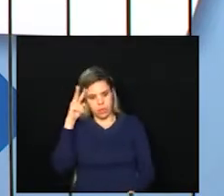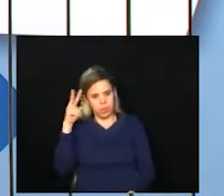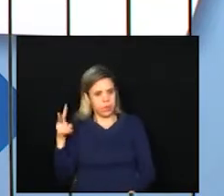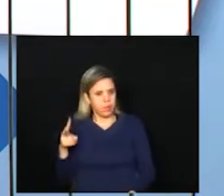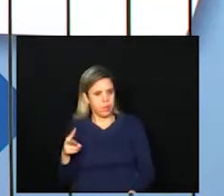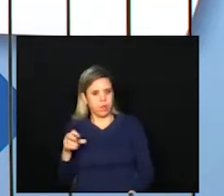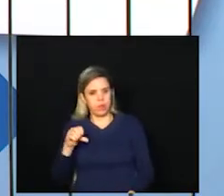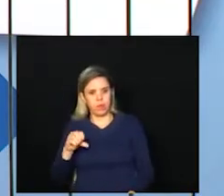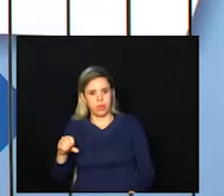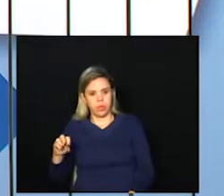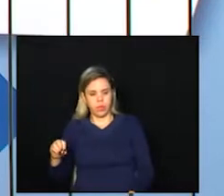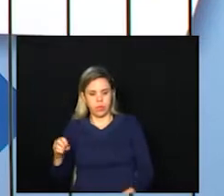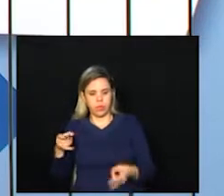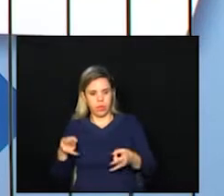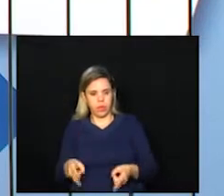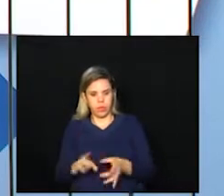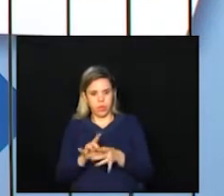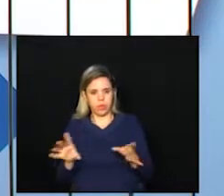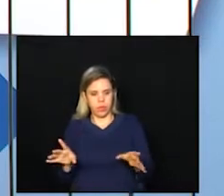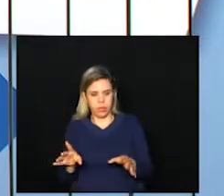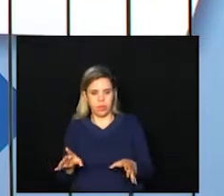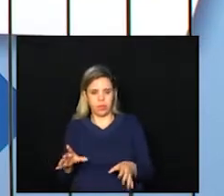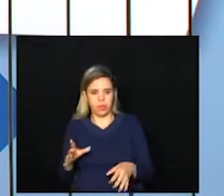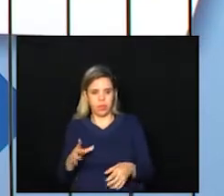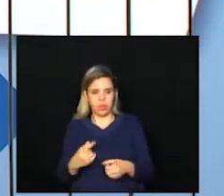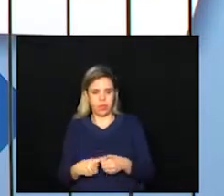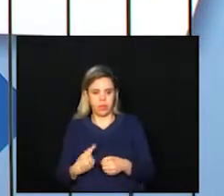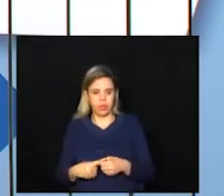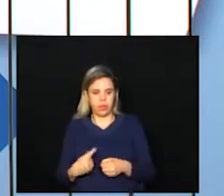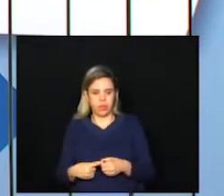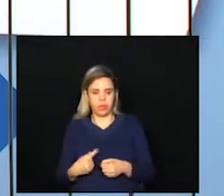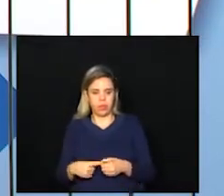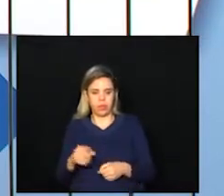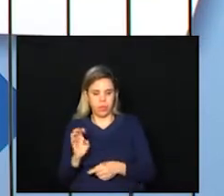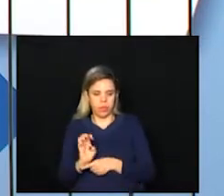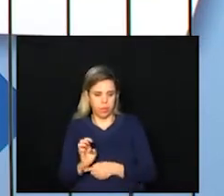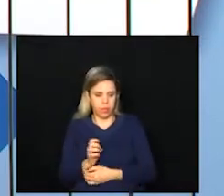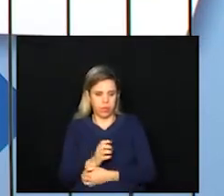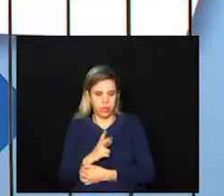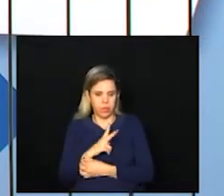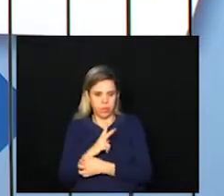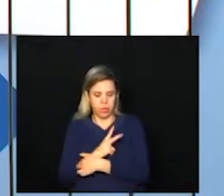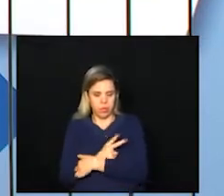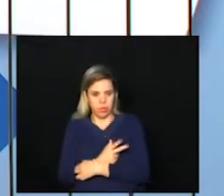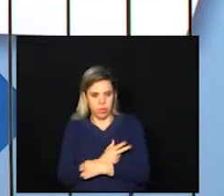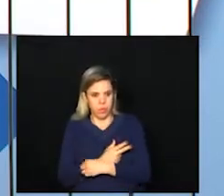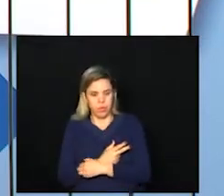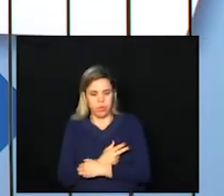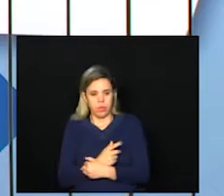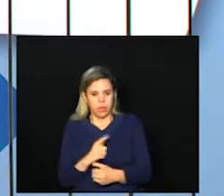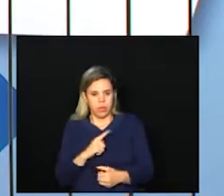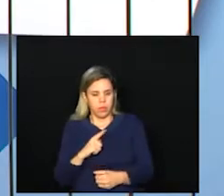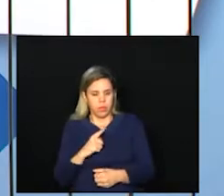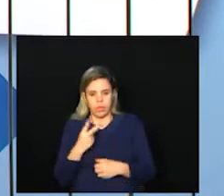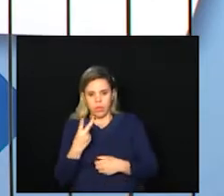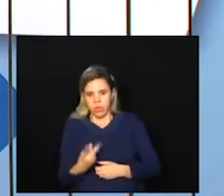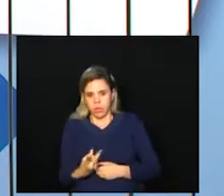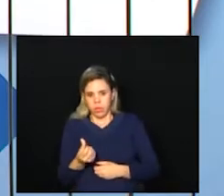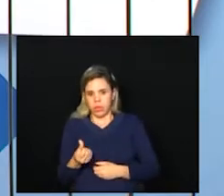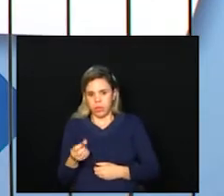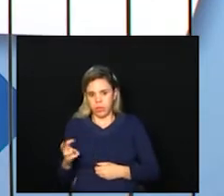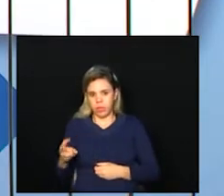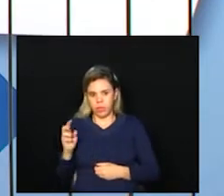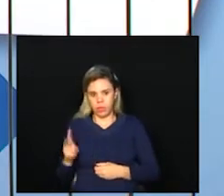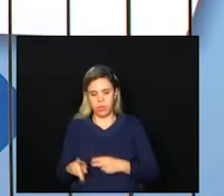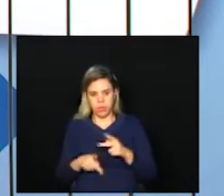com 90 leitos livres nas redes municipal, estadual e privada. Nós tínhamos